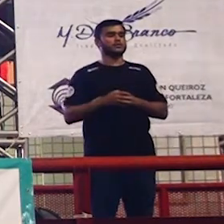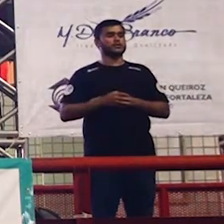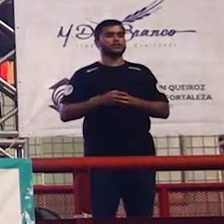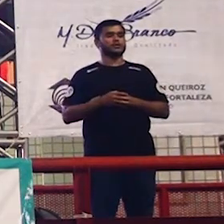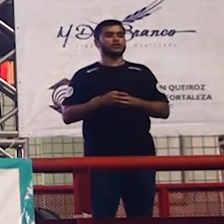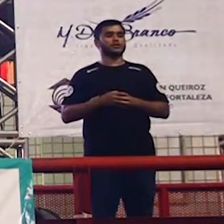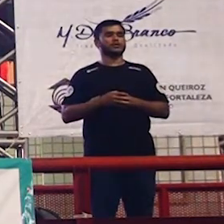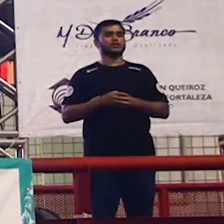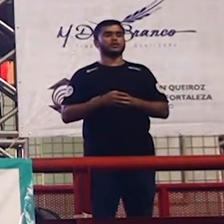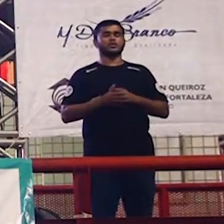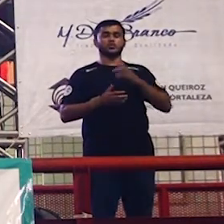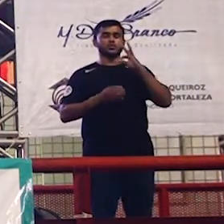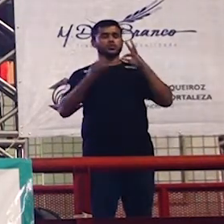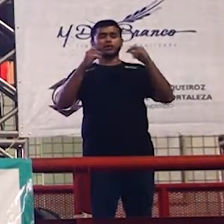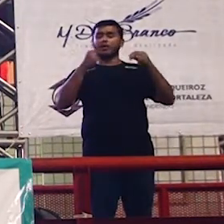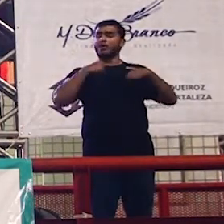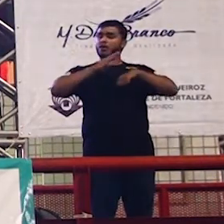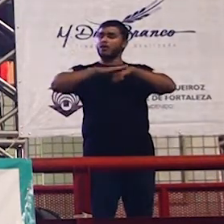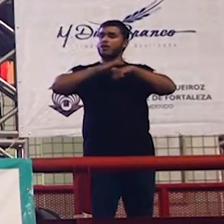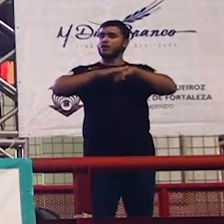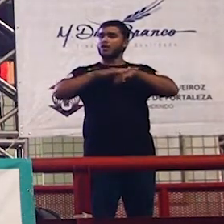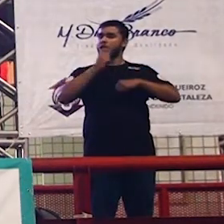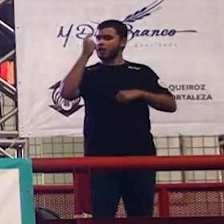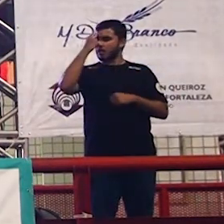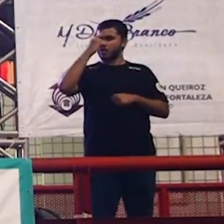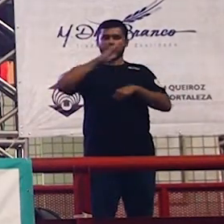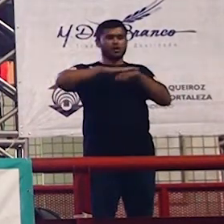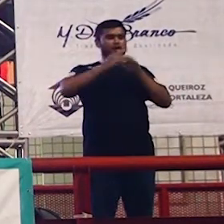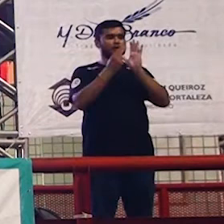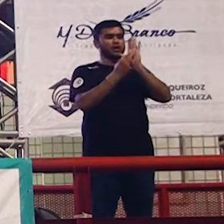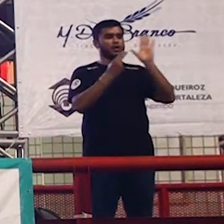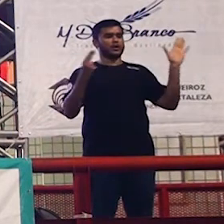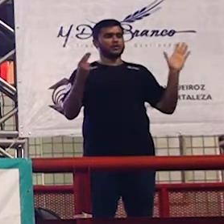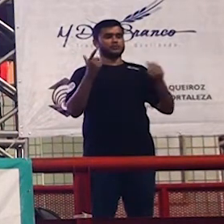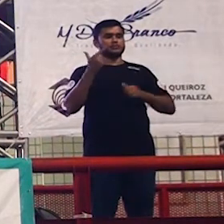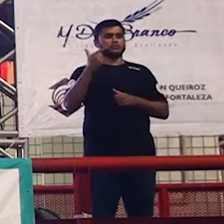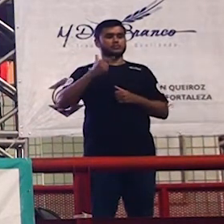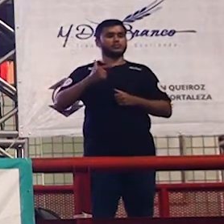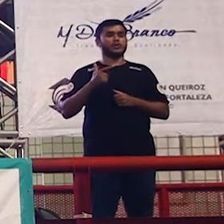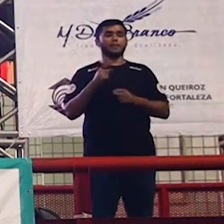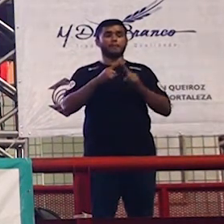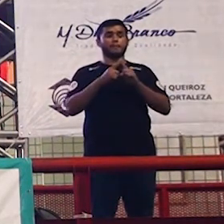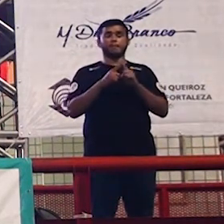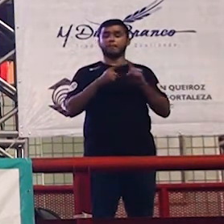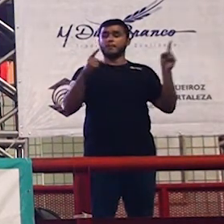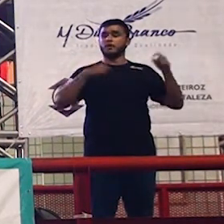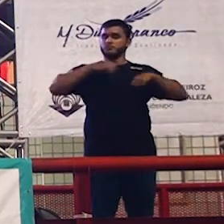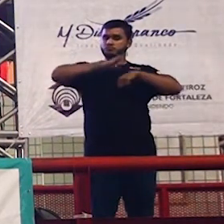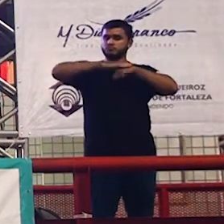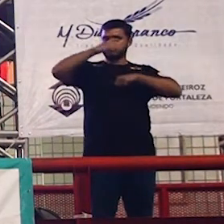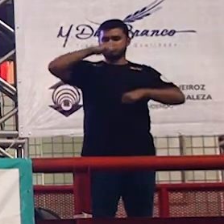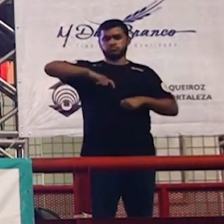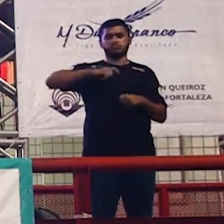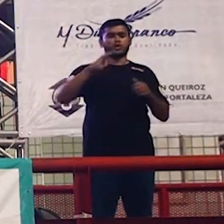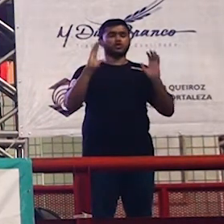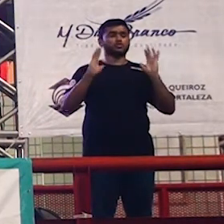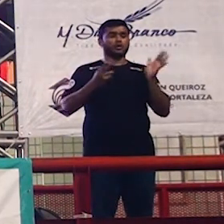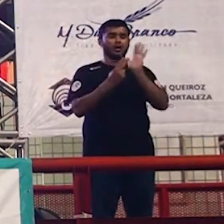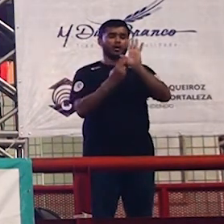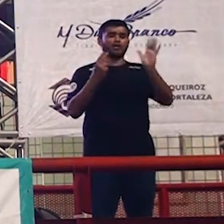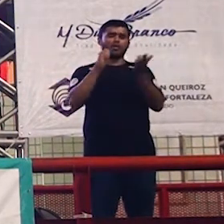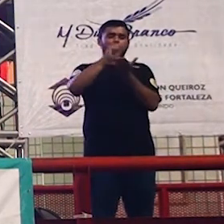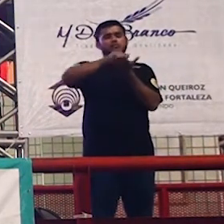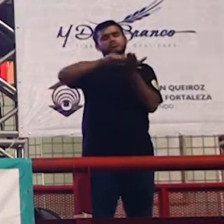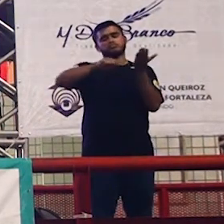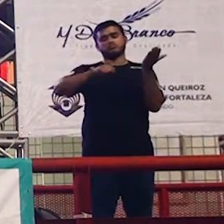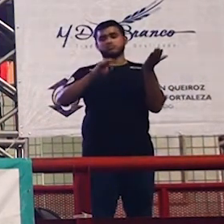A primeira é que eu não sou propriamente um autor defunto, mas um defunto autor, para quem